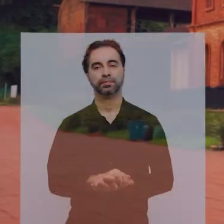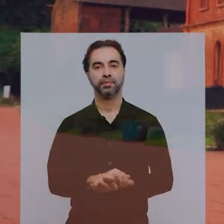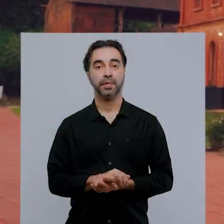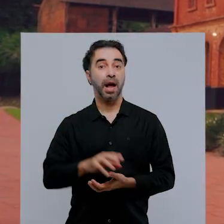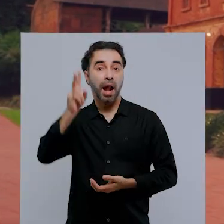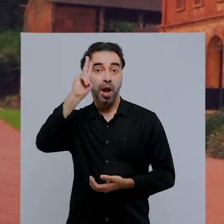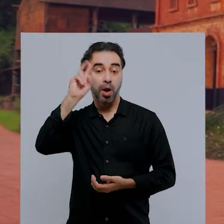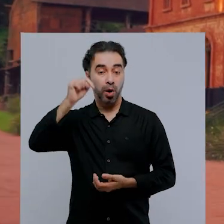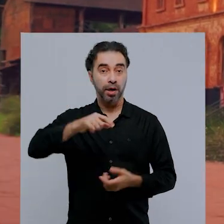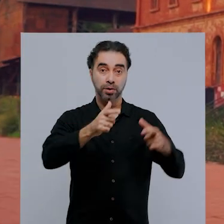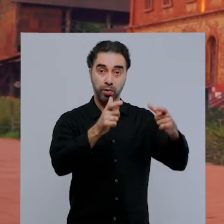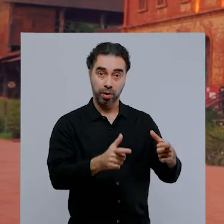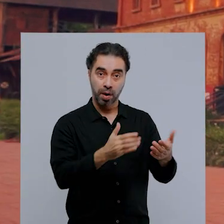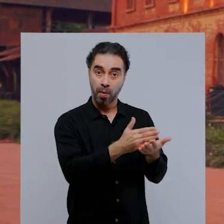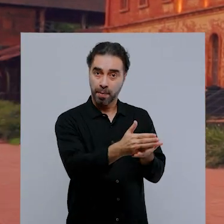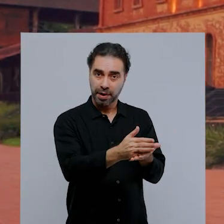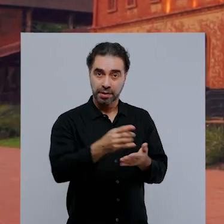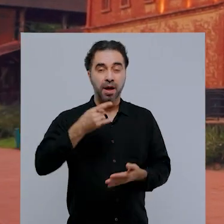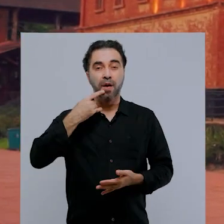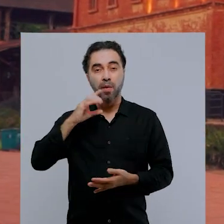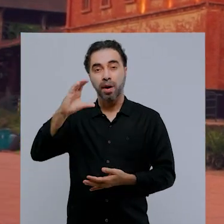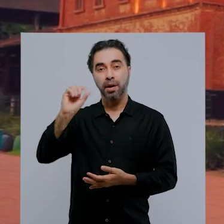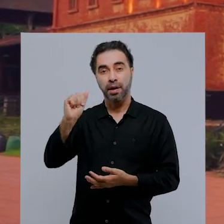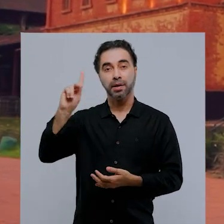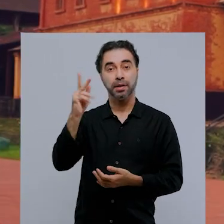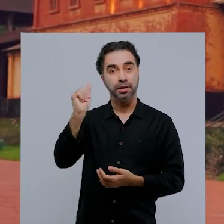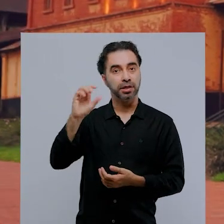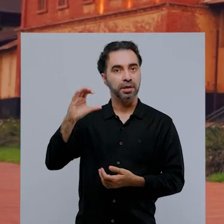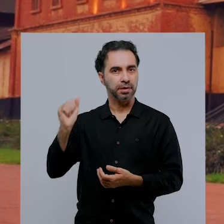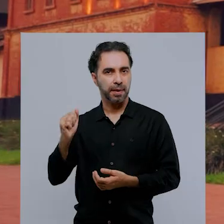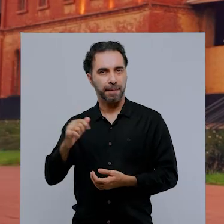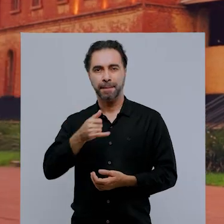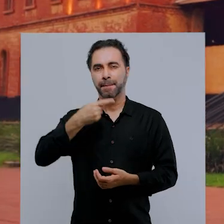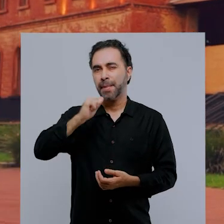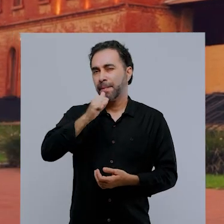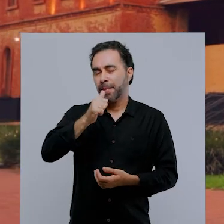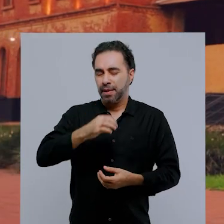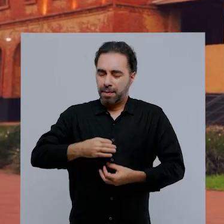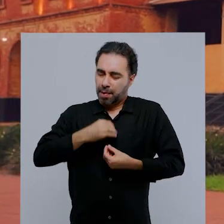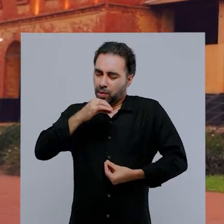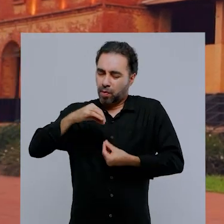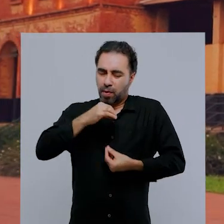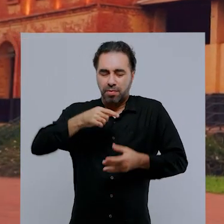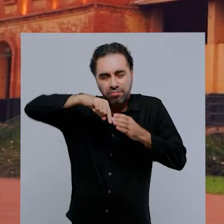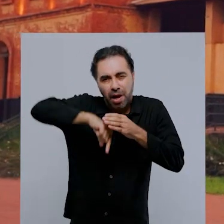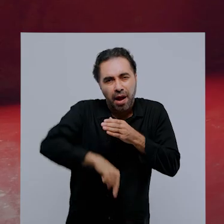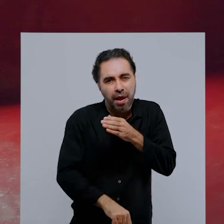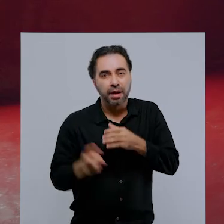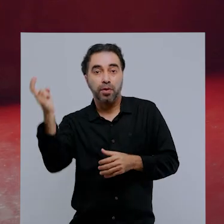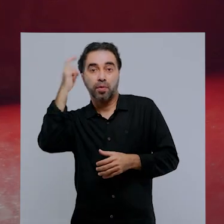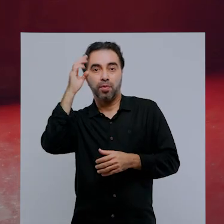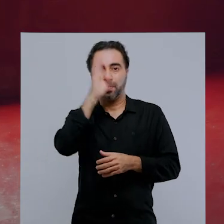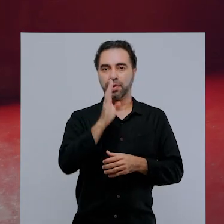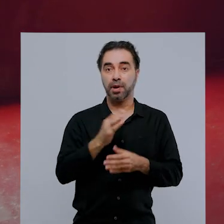A história desse lugar começa com a cachaça, bebida espirituosa profundamente enraizada na cultura brasileira.